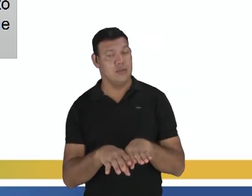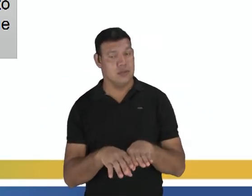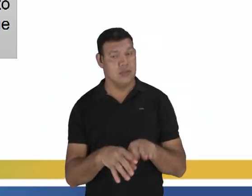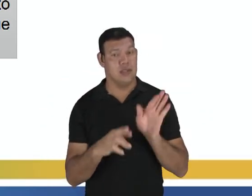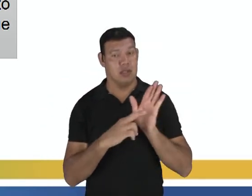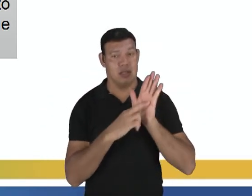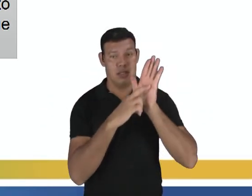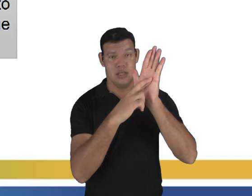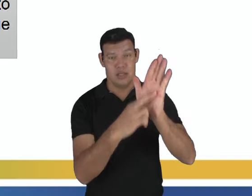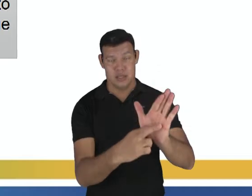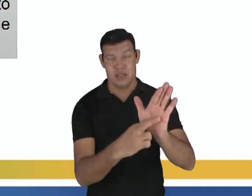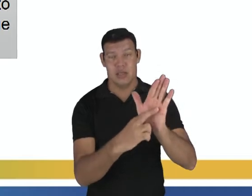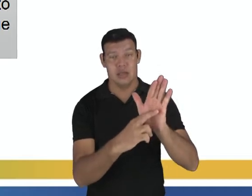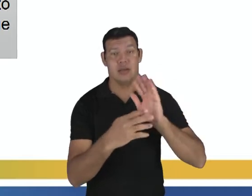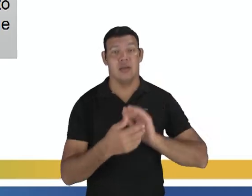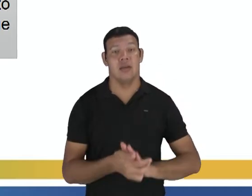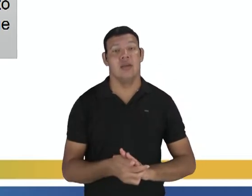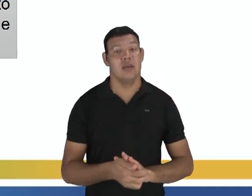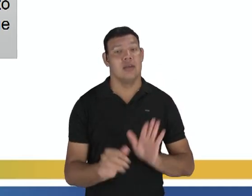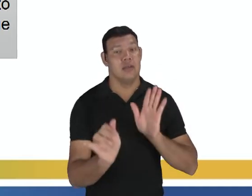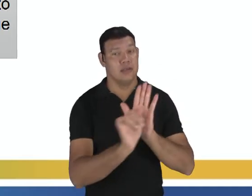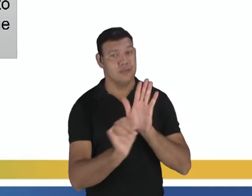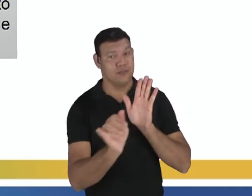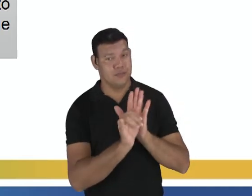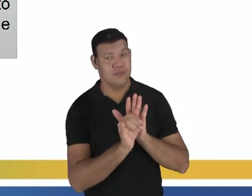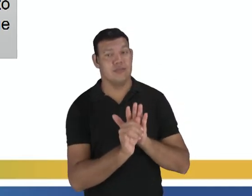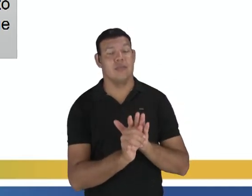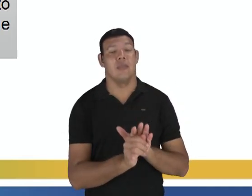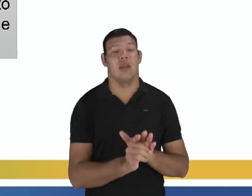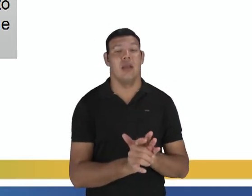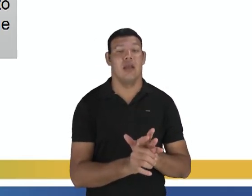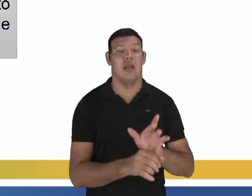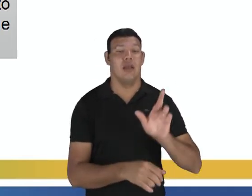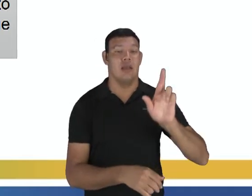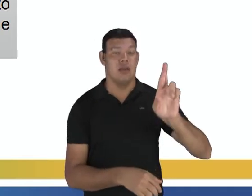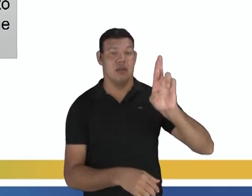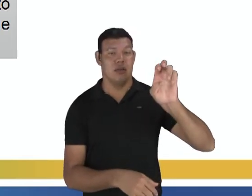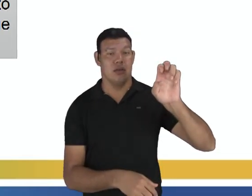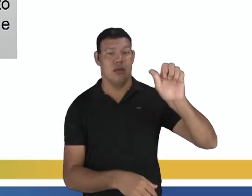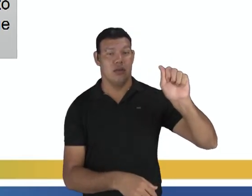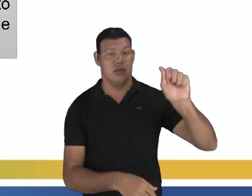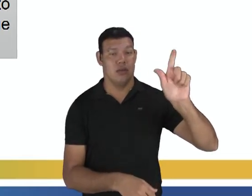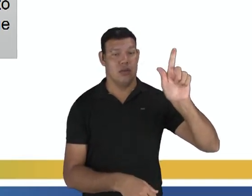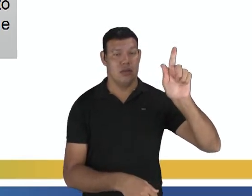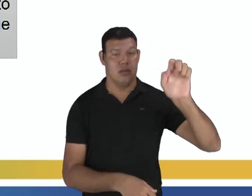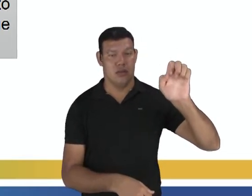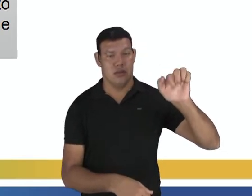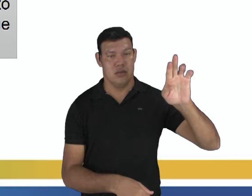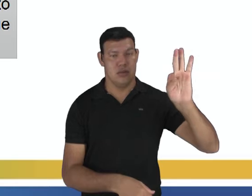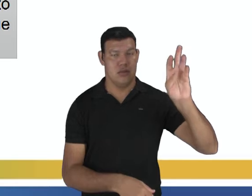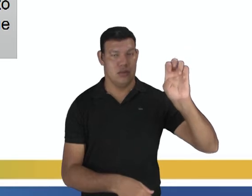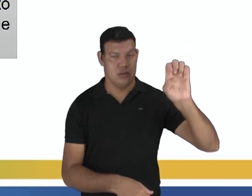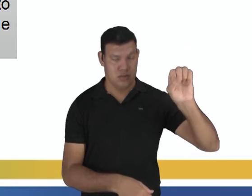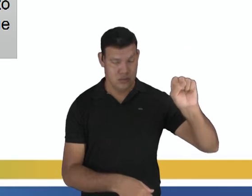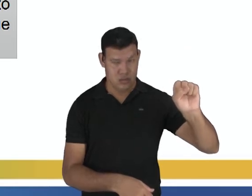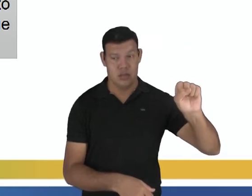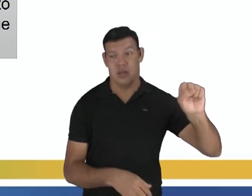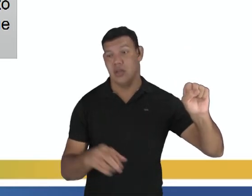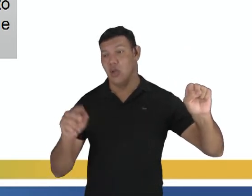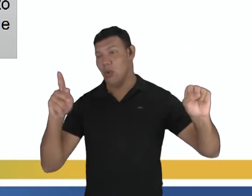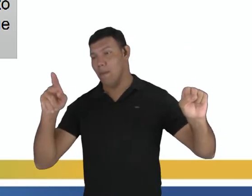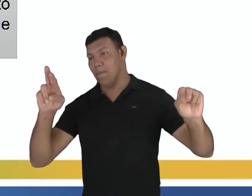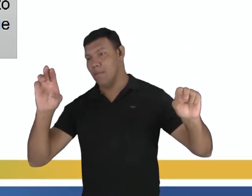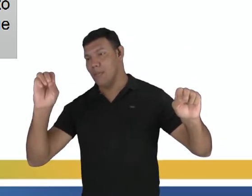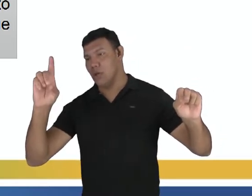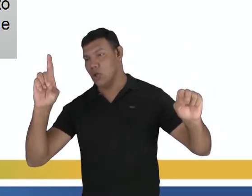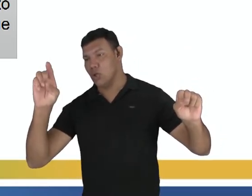química, onde eles vão identificar quem são os reagentes, quem são os produtos, e a gente tem aqui, ó, a equação